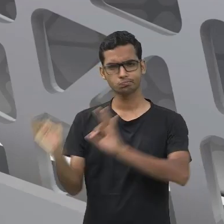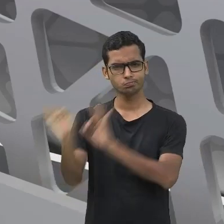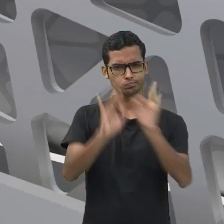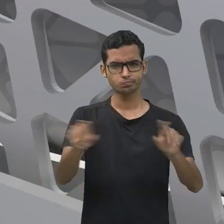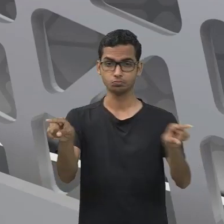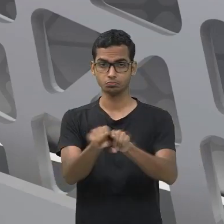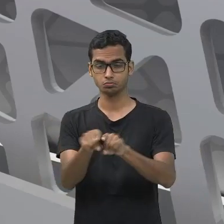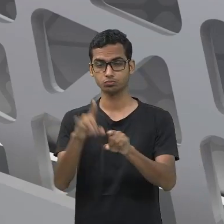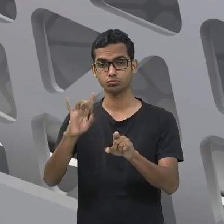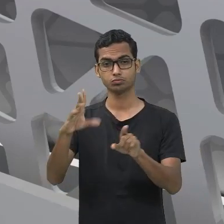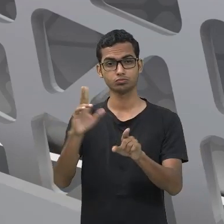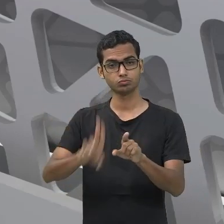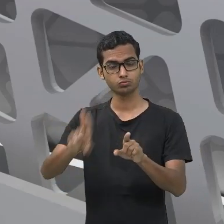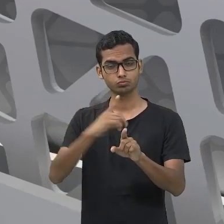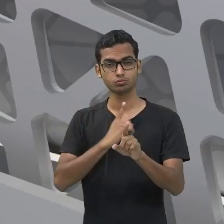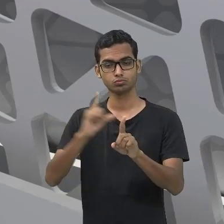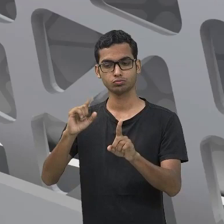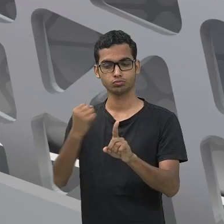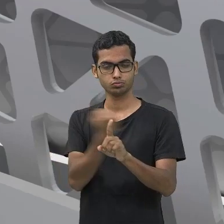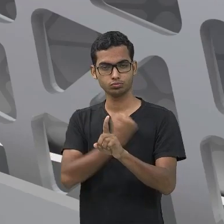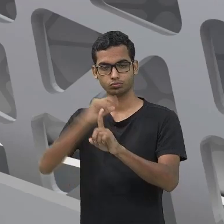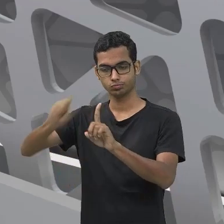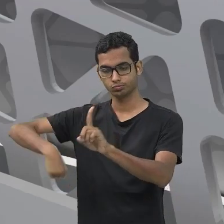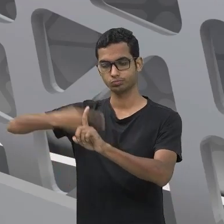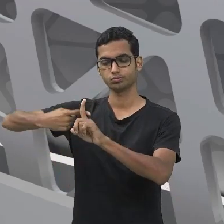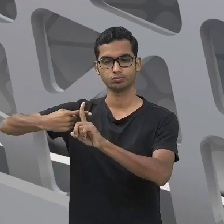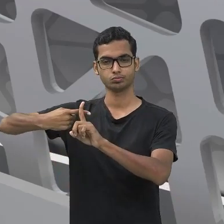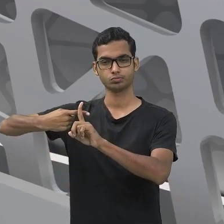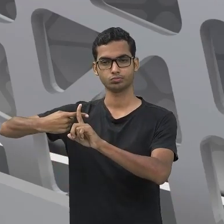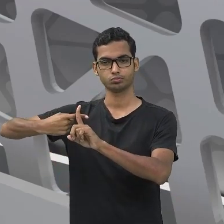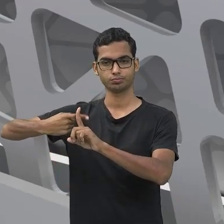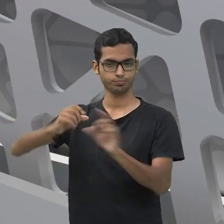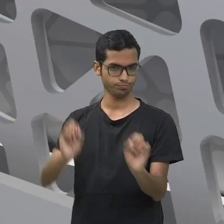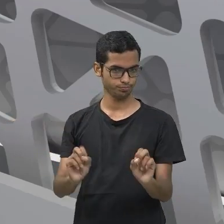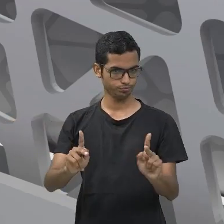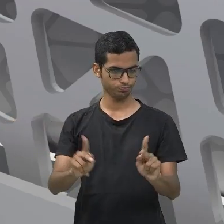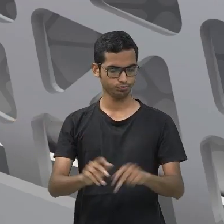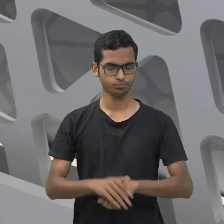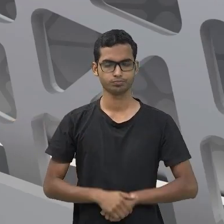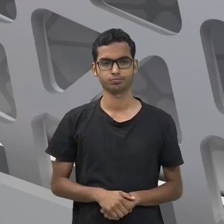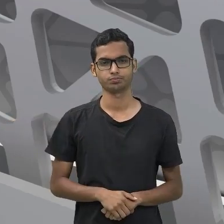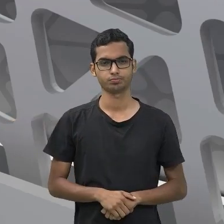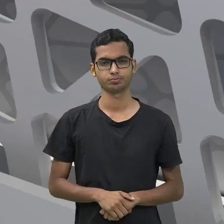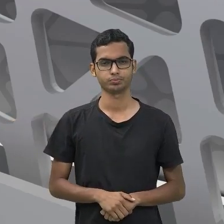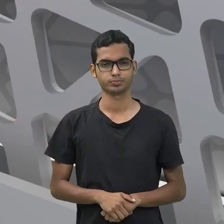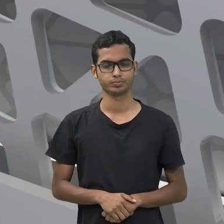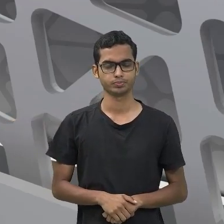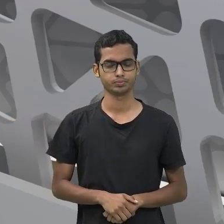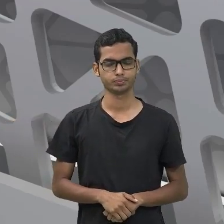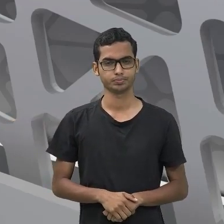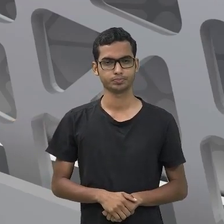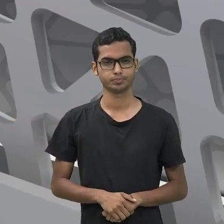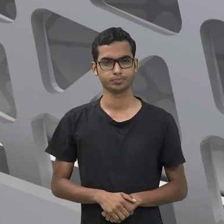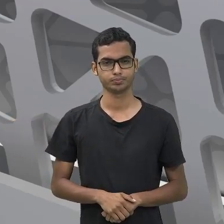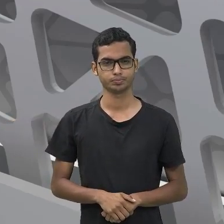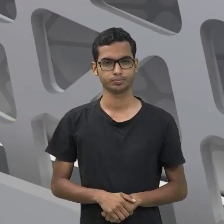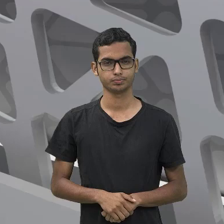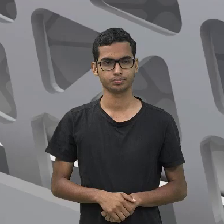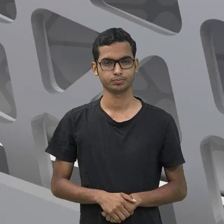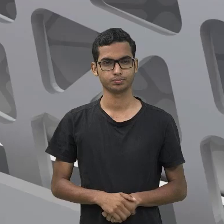números positivos, tá bom? Esse é o conjunto dos números naturais, ok? Então agora vamos ver aí